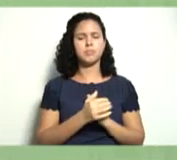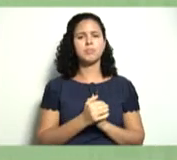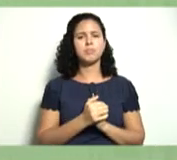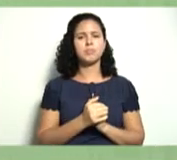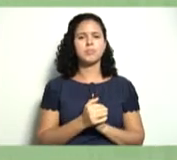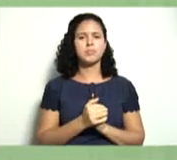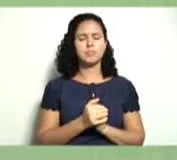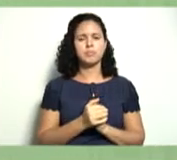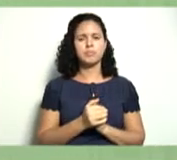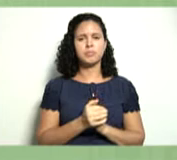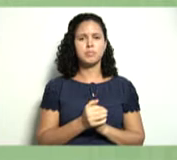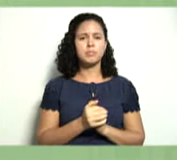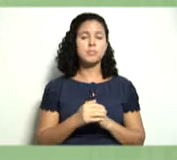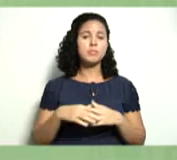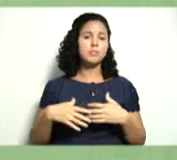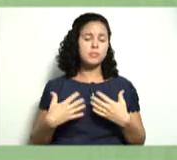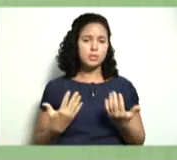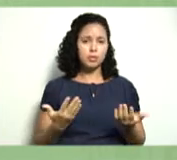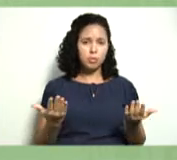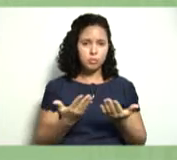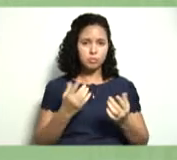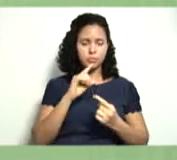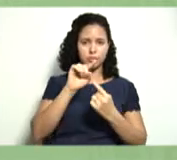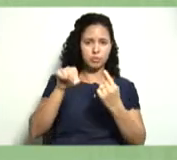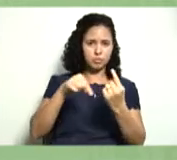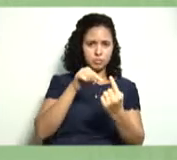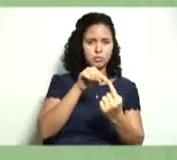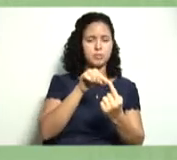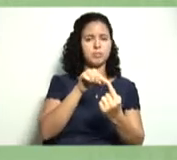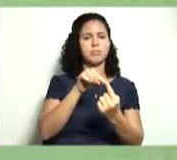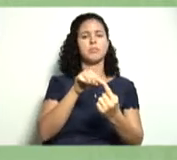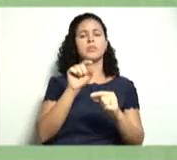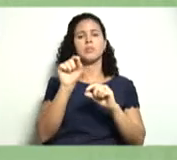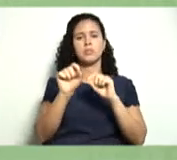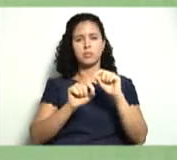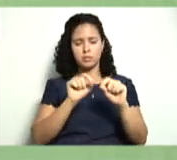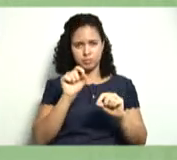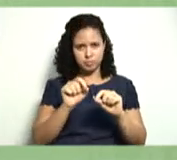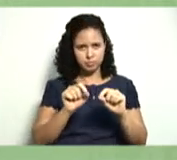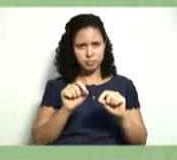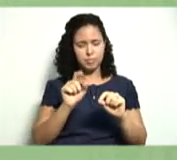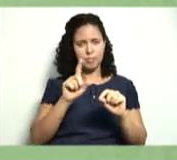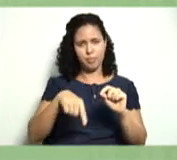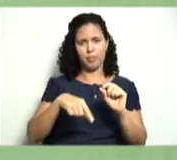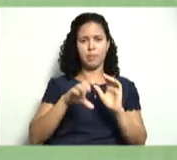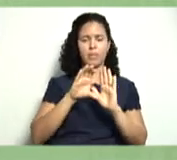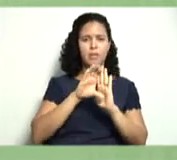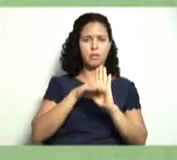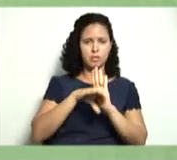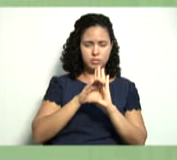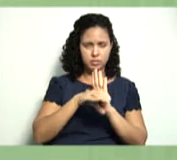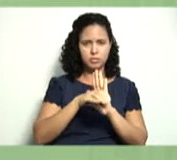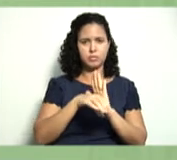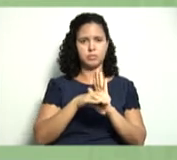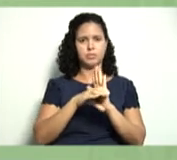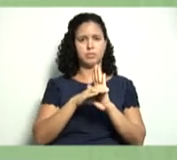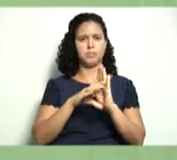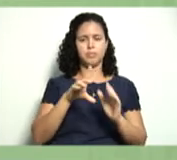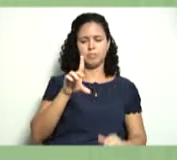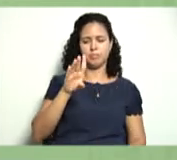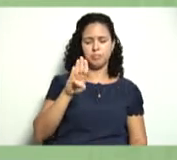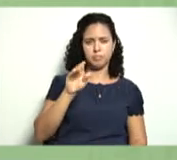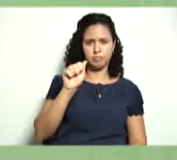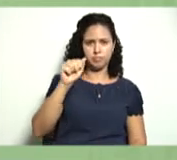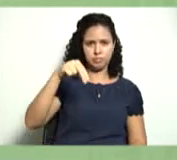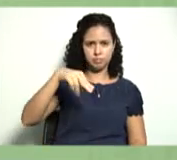bom objetivo total de hoje vai ser o que conceituar banco de dados entender a